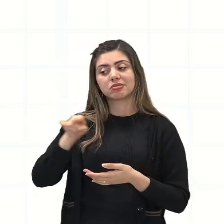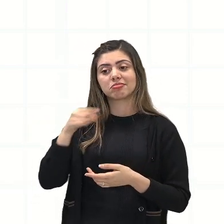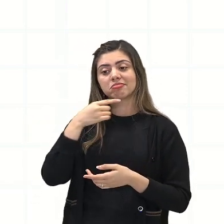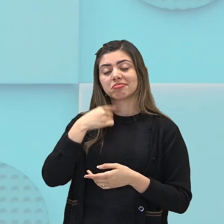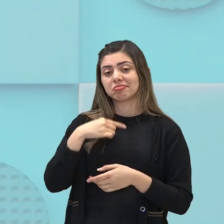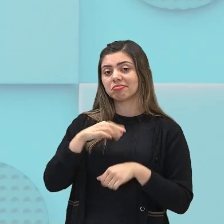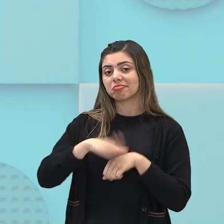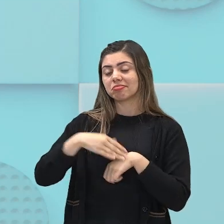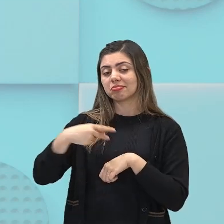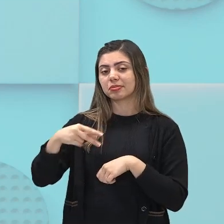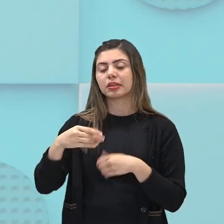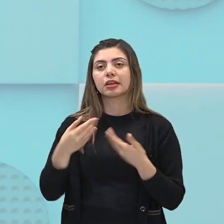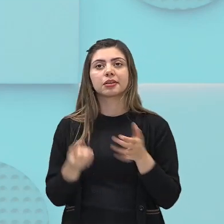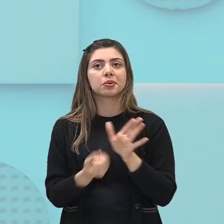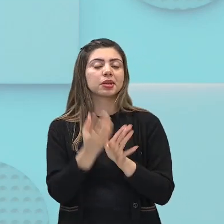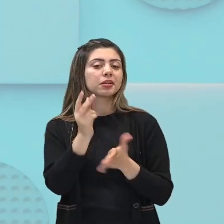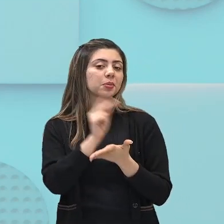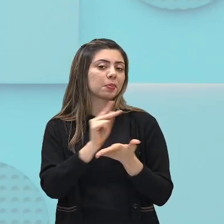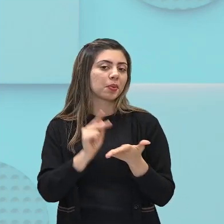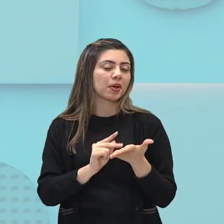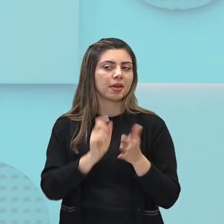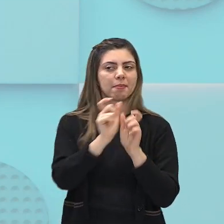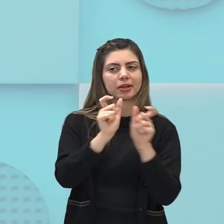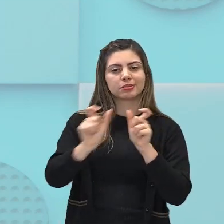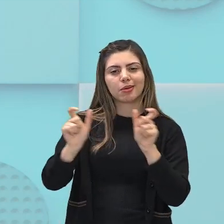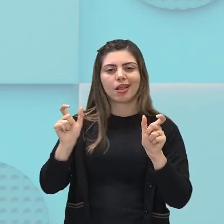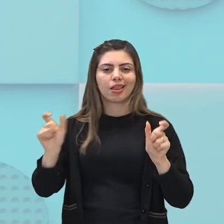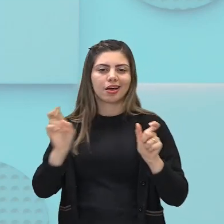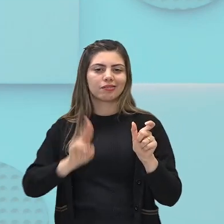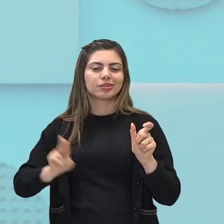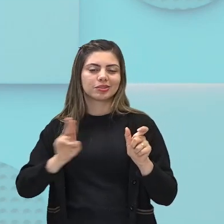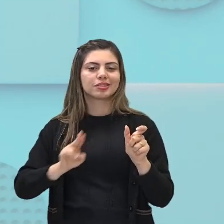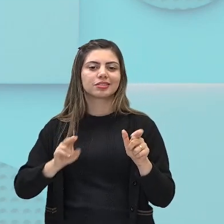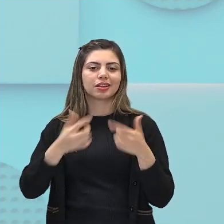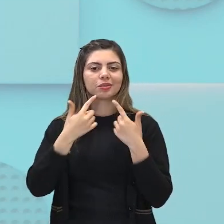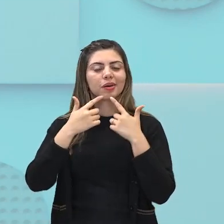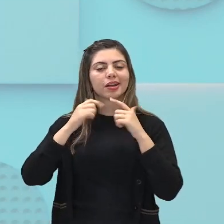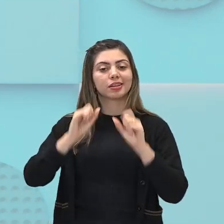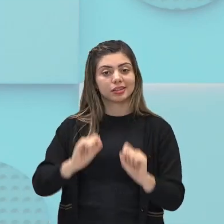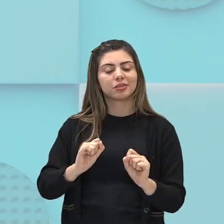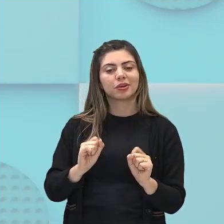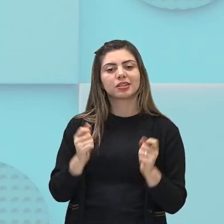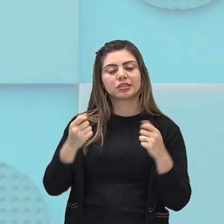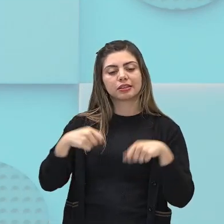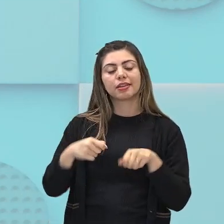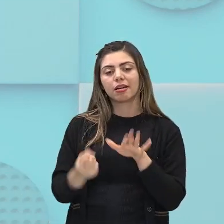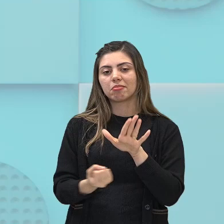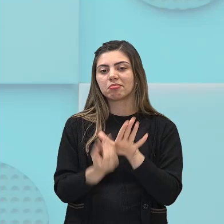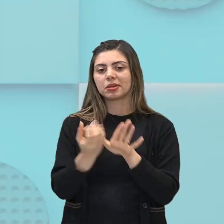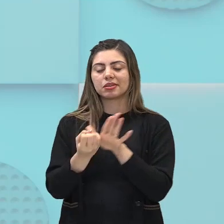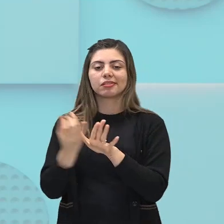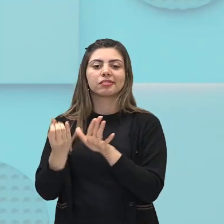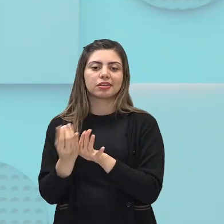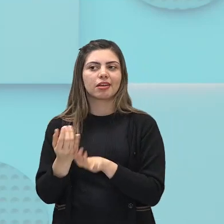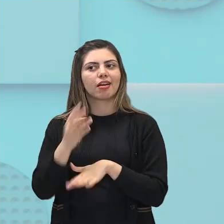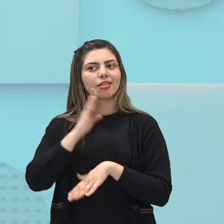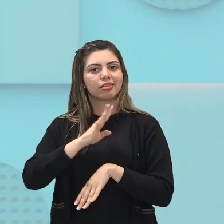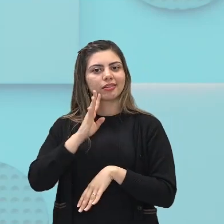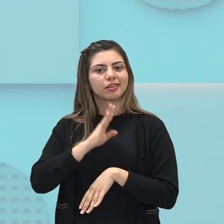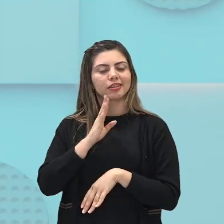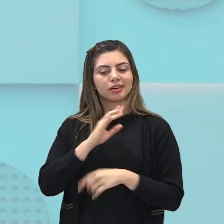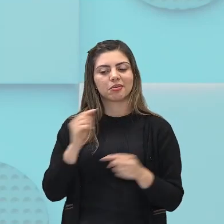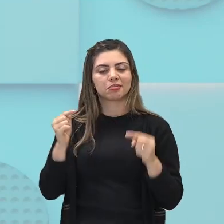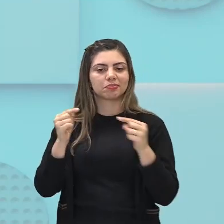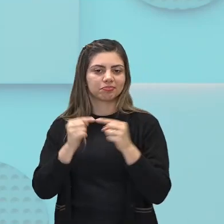a partir do poema, a partir das palavras, utilizando a linguagem e trabalhando com elas de uma forma bastante divertida,